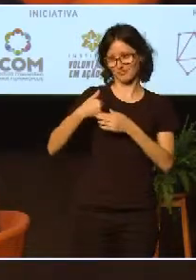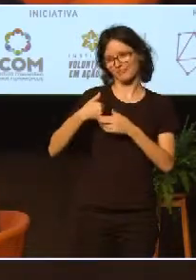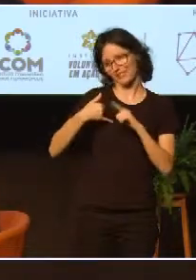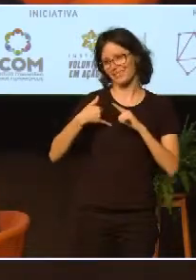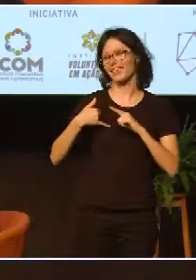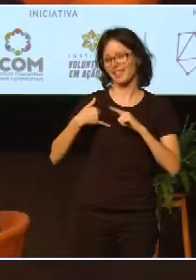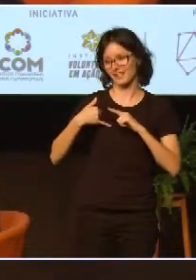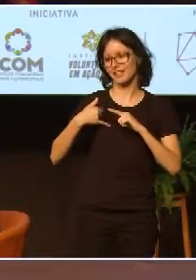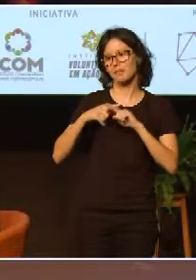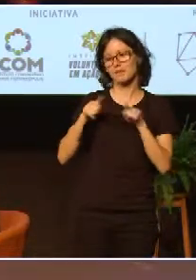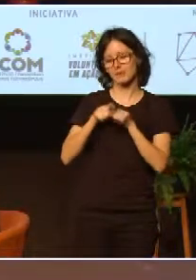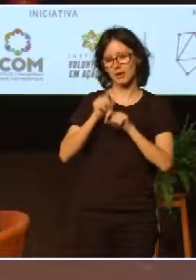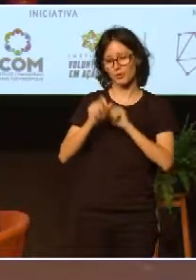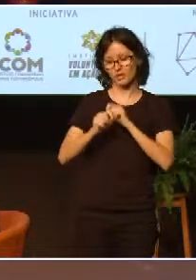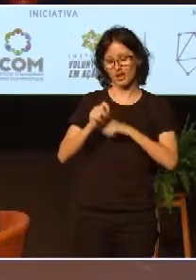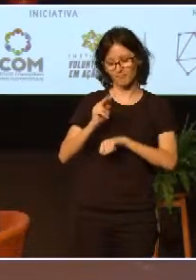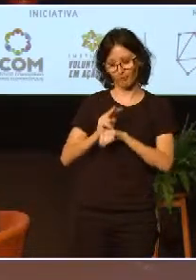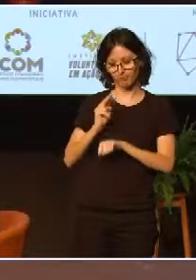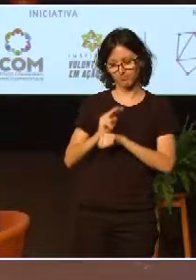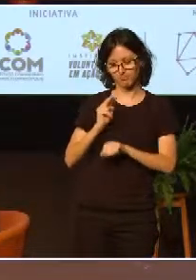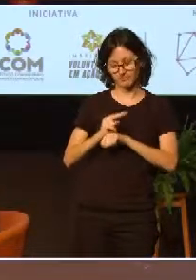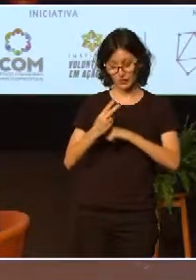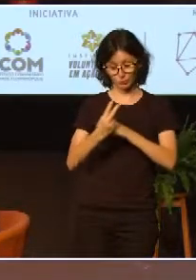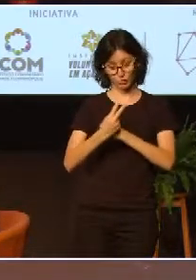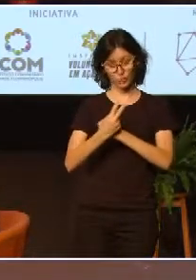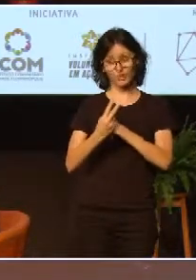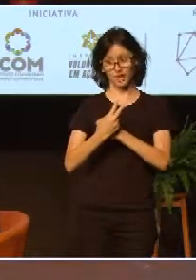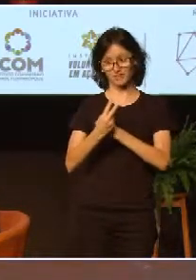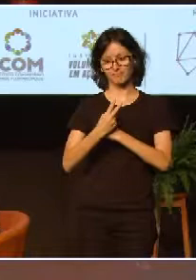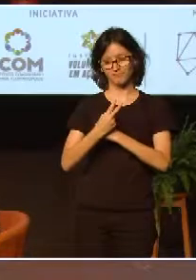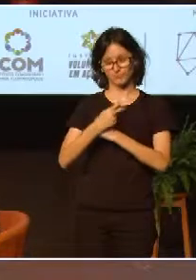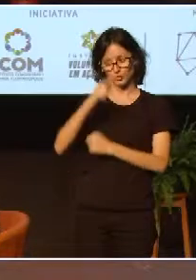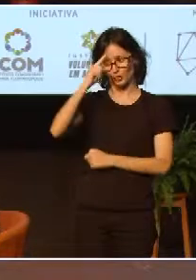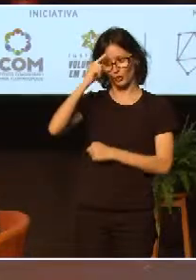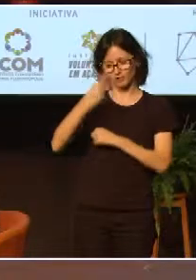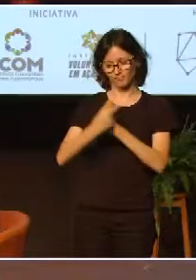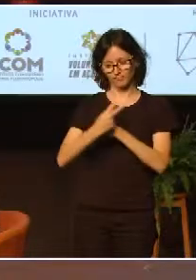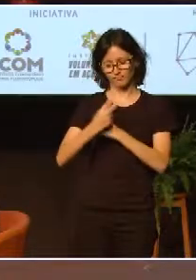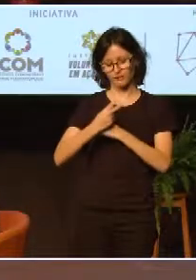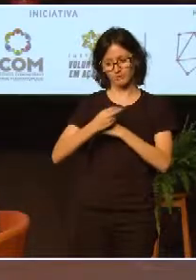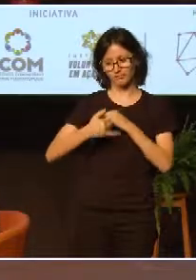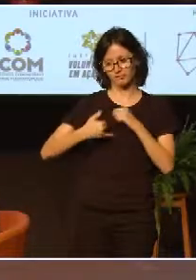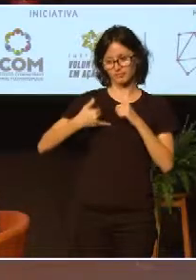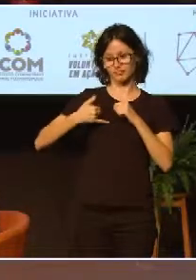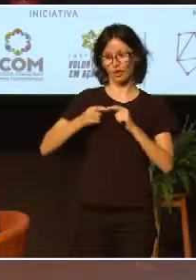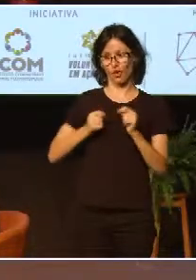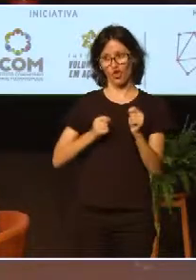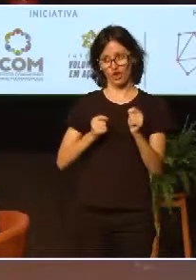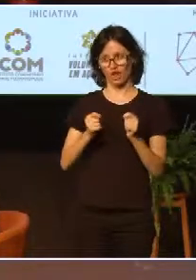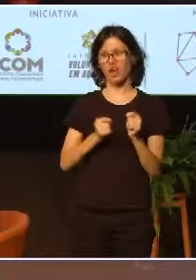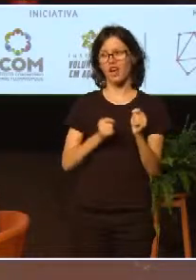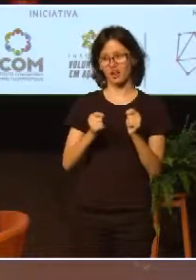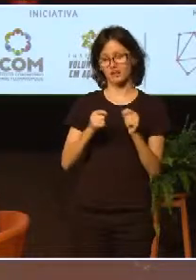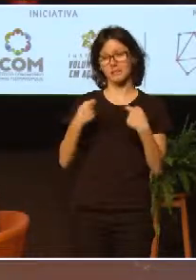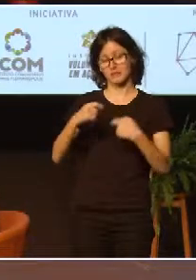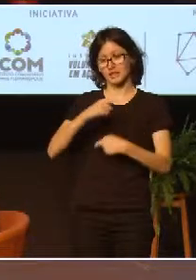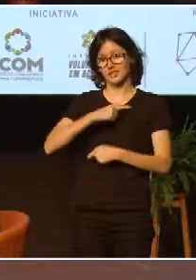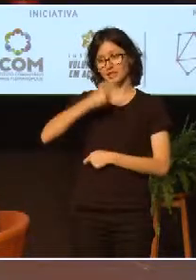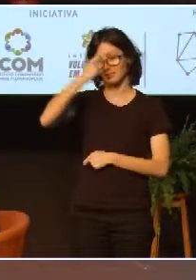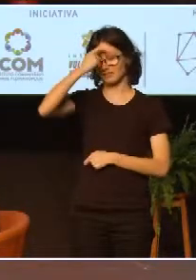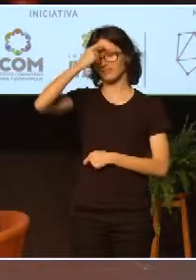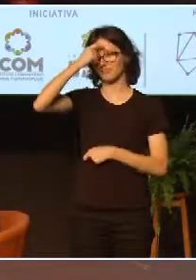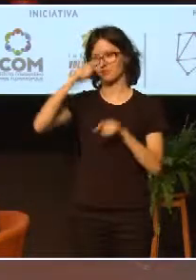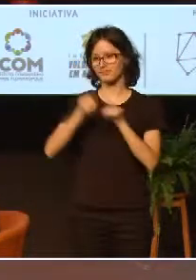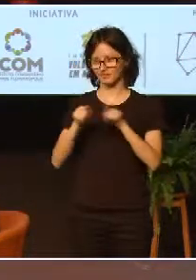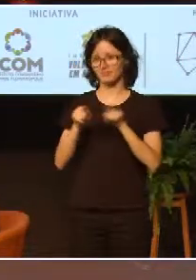é uma constante vigilância, é orar e vigiar todos os dias. E você só consegue isso com maturidade.